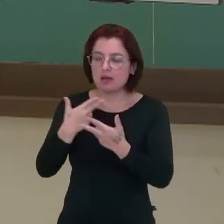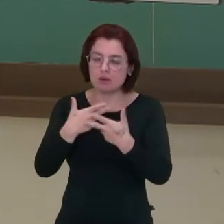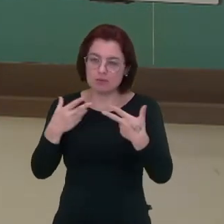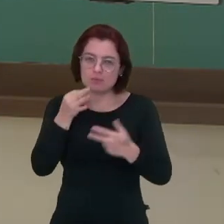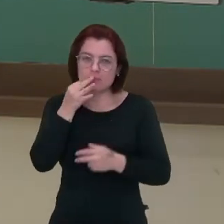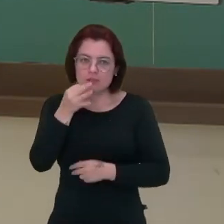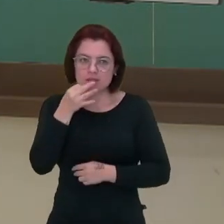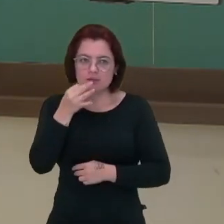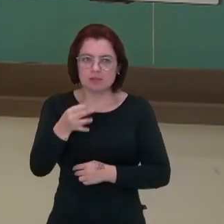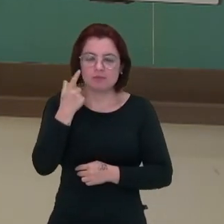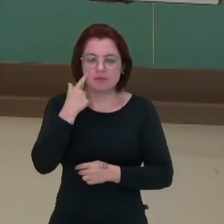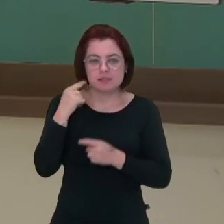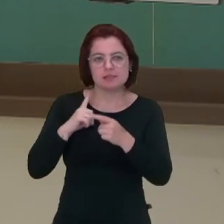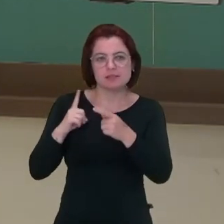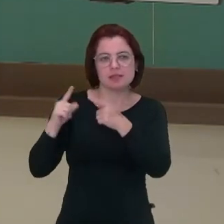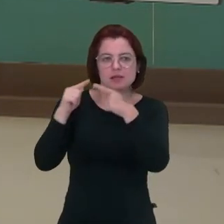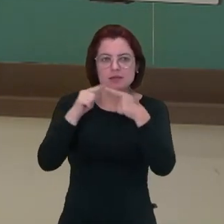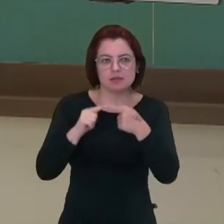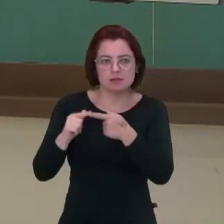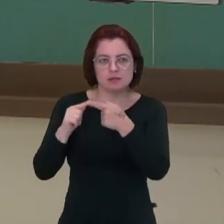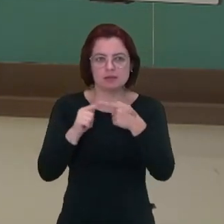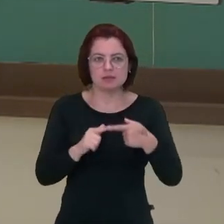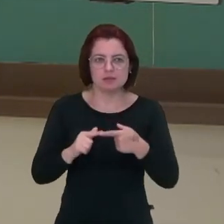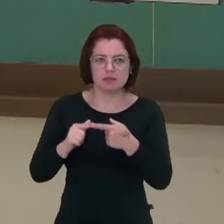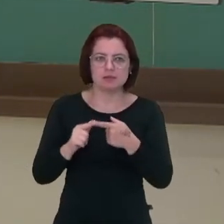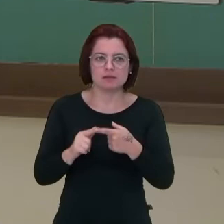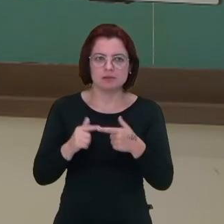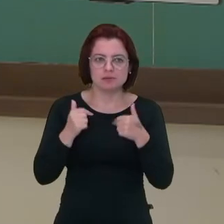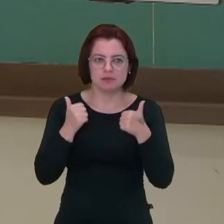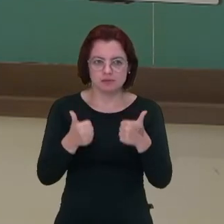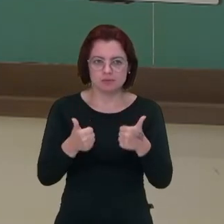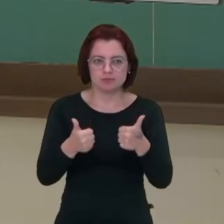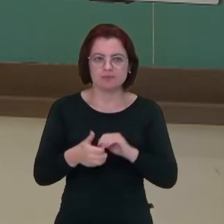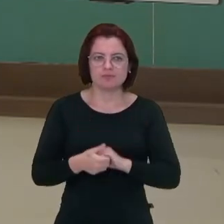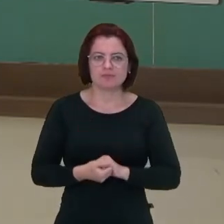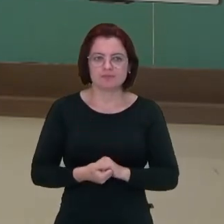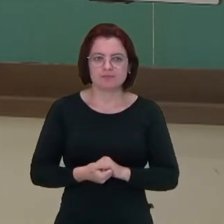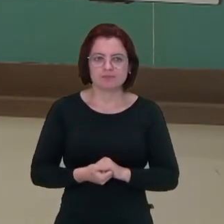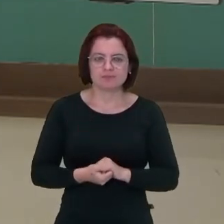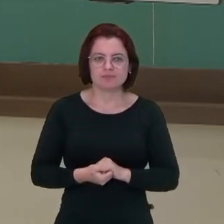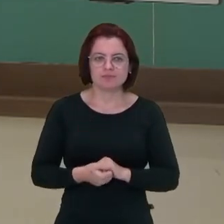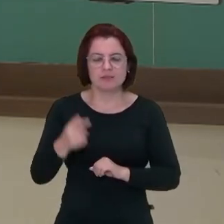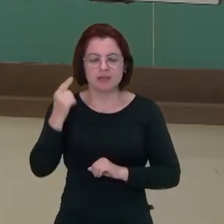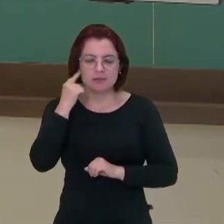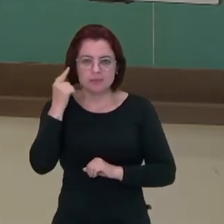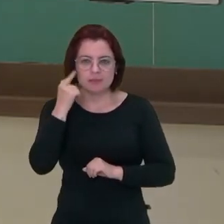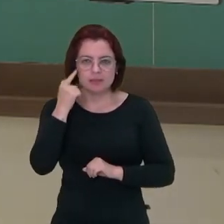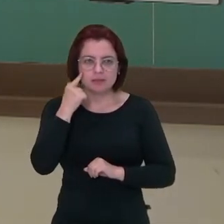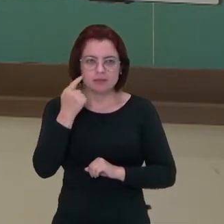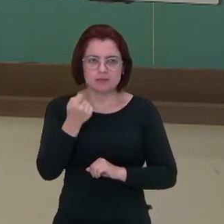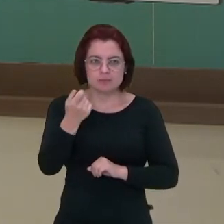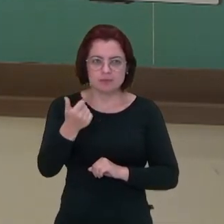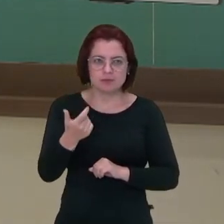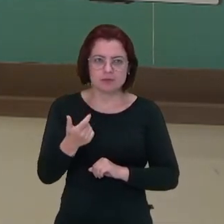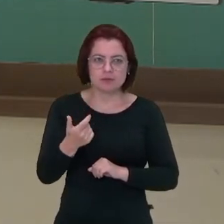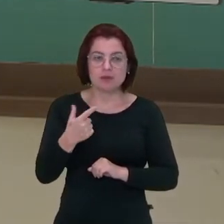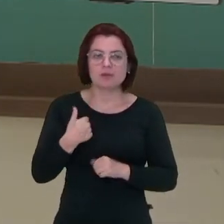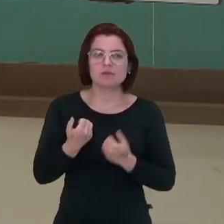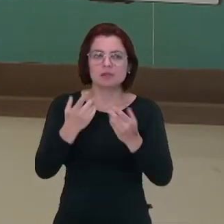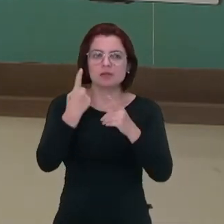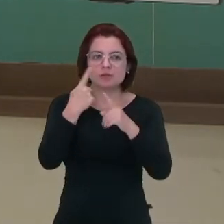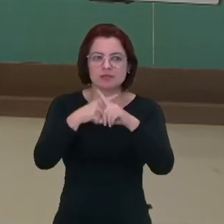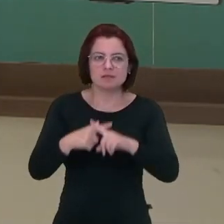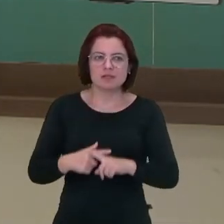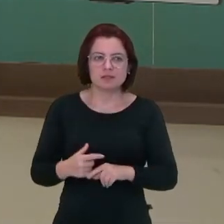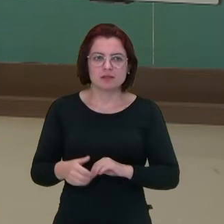vão ver se adequa ao que vocês colocaram. Tranquilo, gente? Vocês vão pensar, só que eu vou dar um desafio para